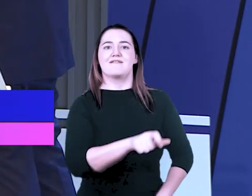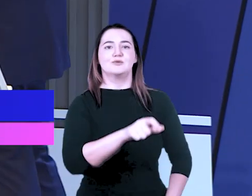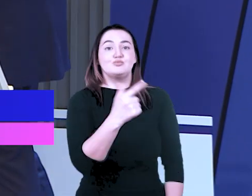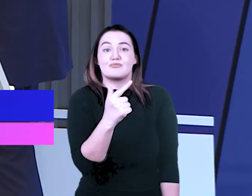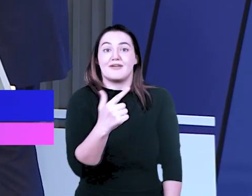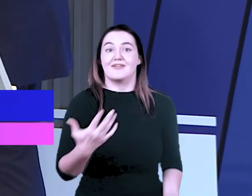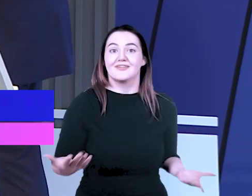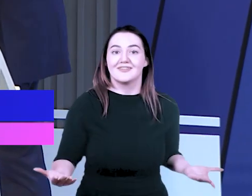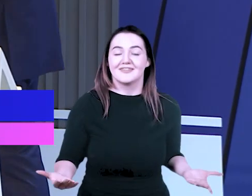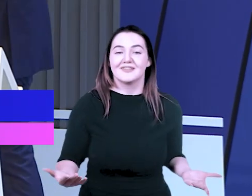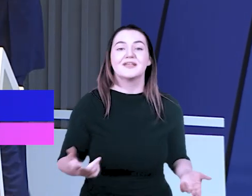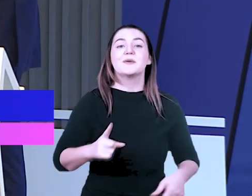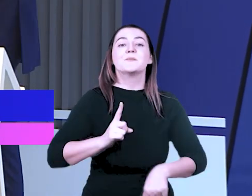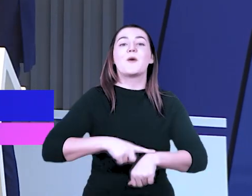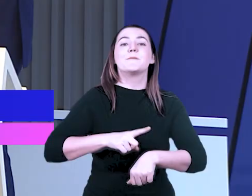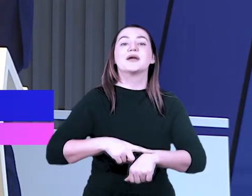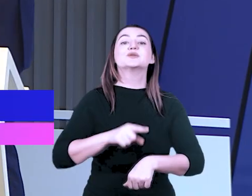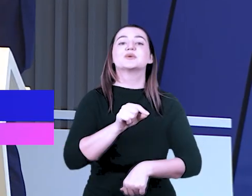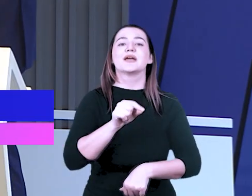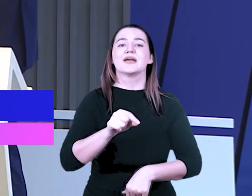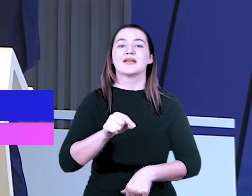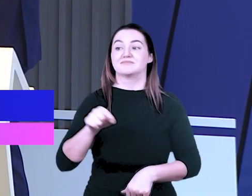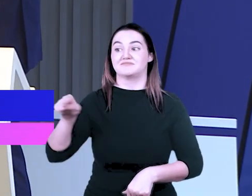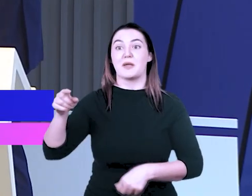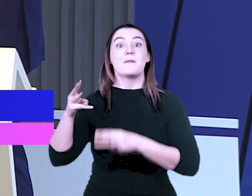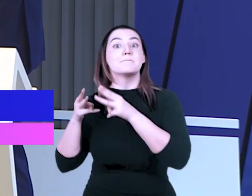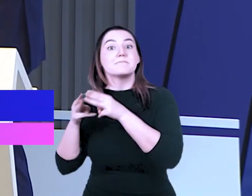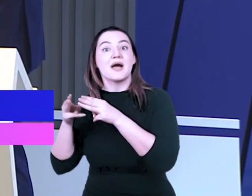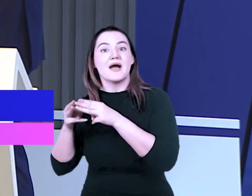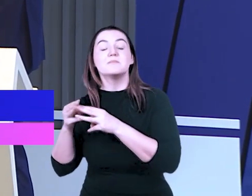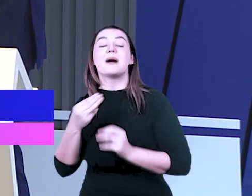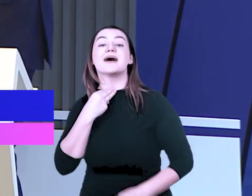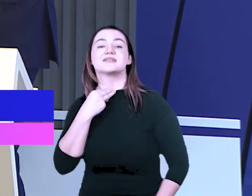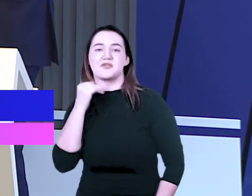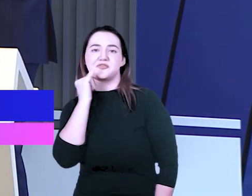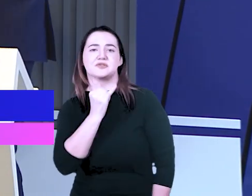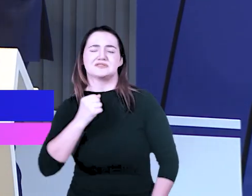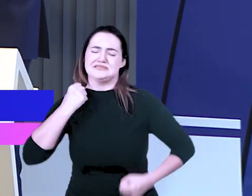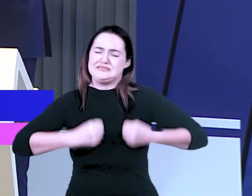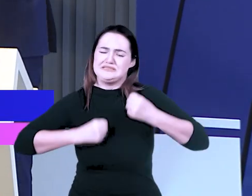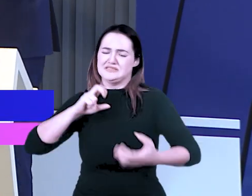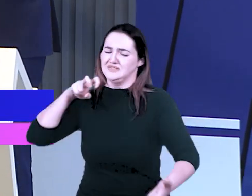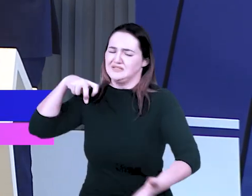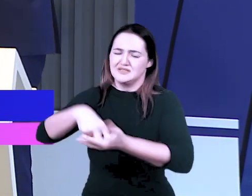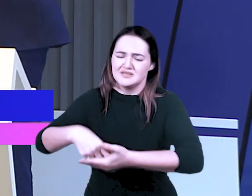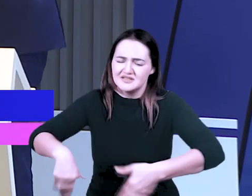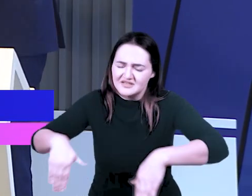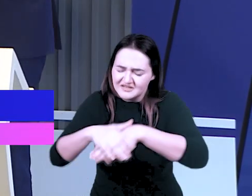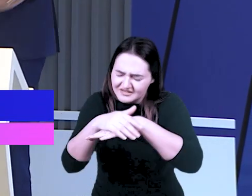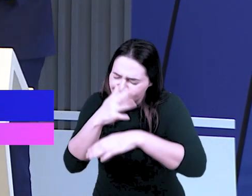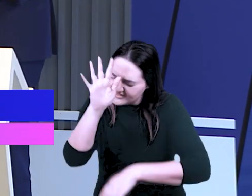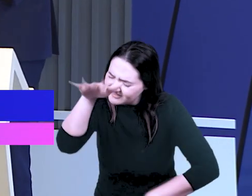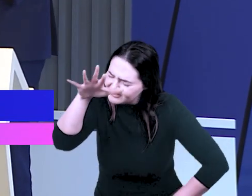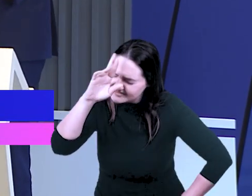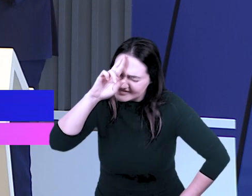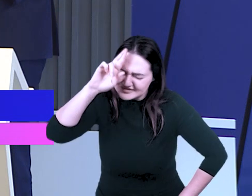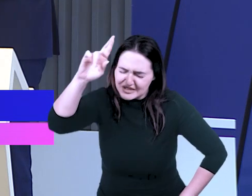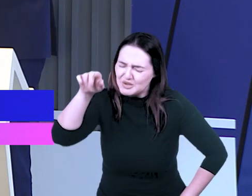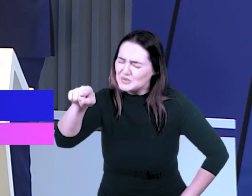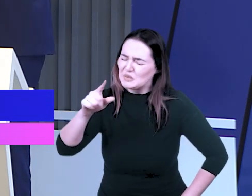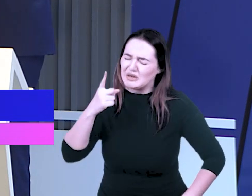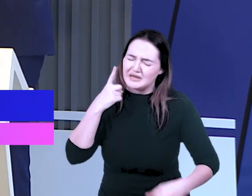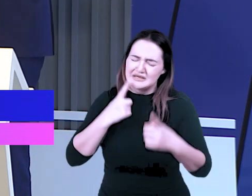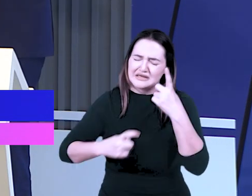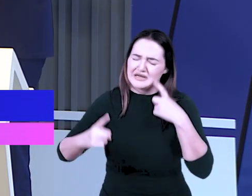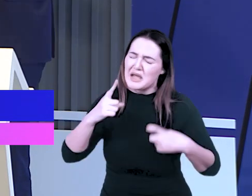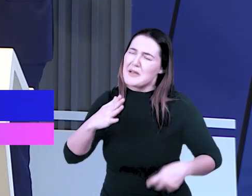Nesse momento, Marta corre para Jesus para falar assim: o meu irmão estaria vivo se o Senhor tivesse chegado a tempo. Se o